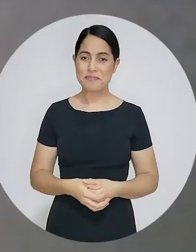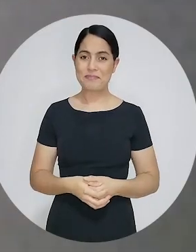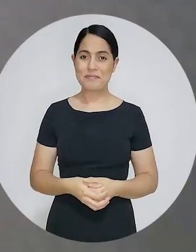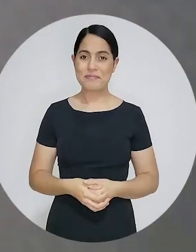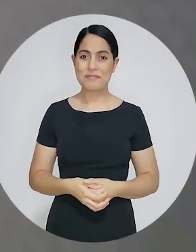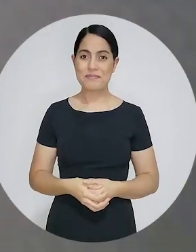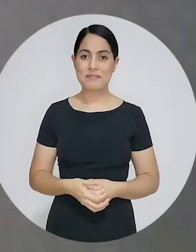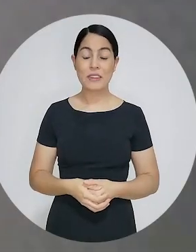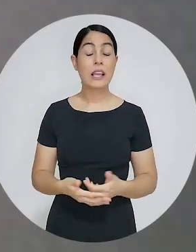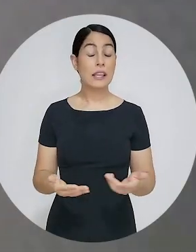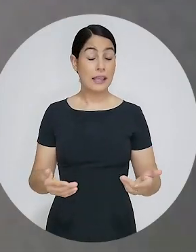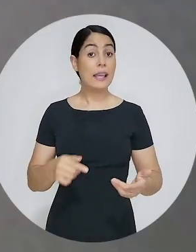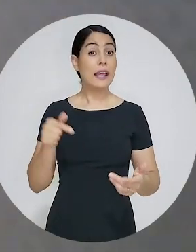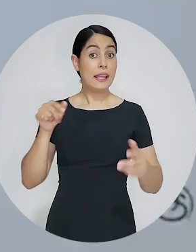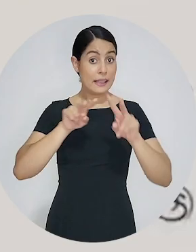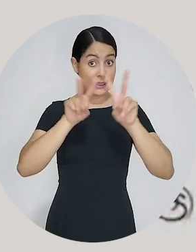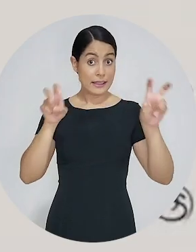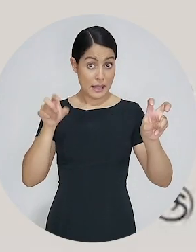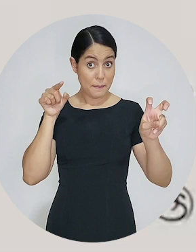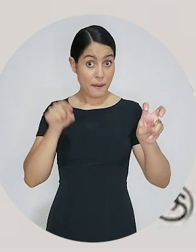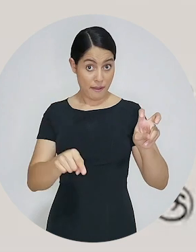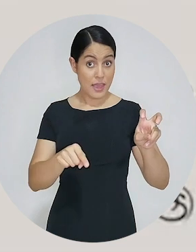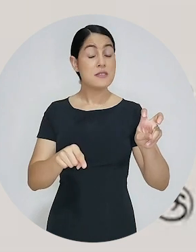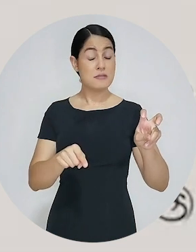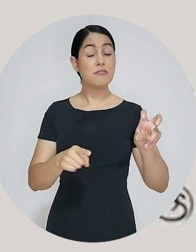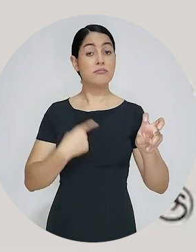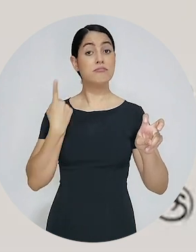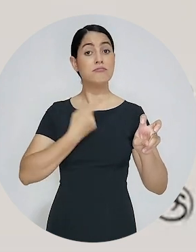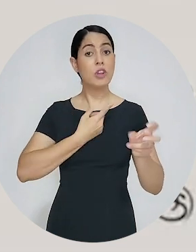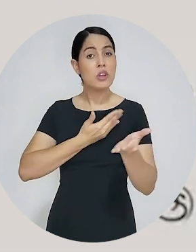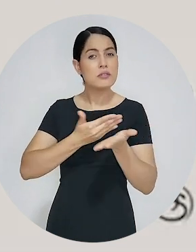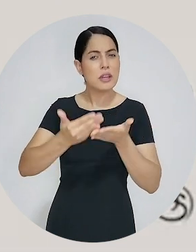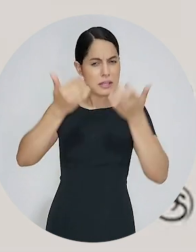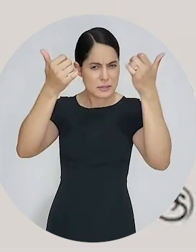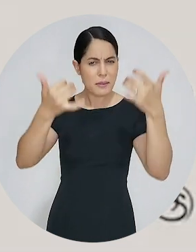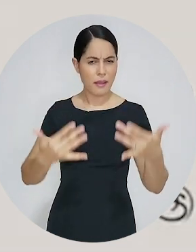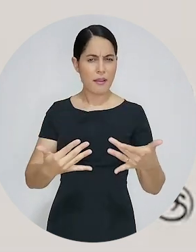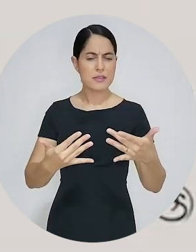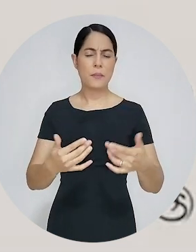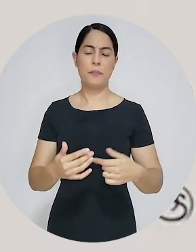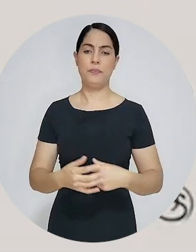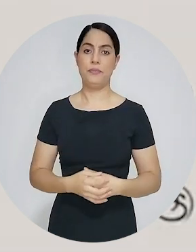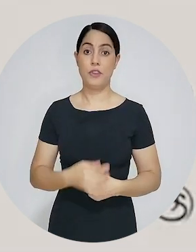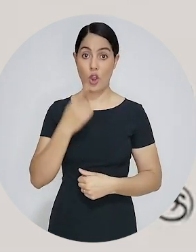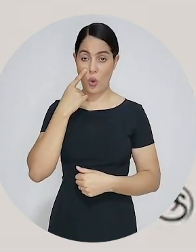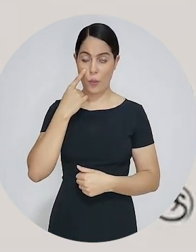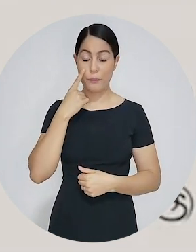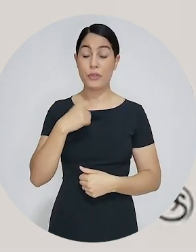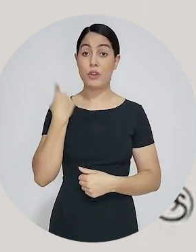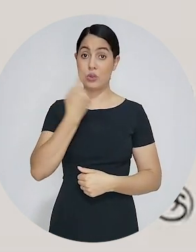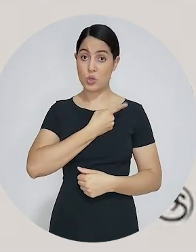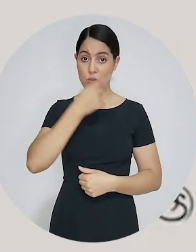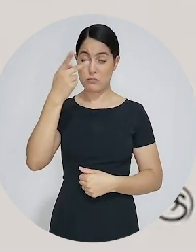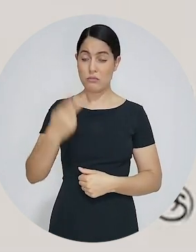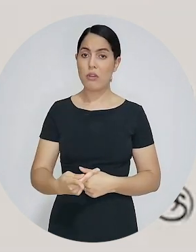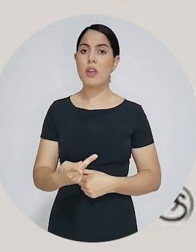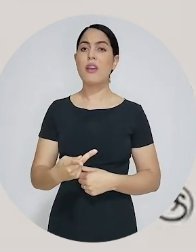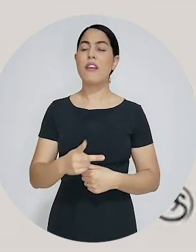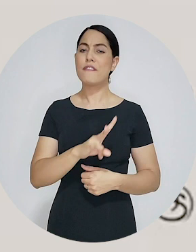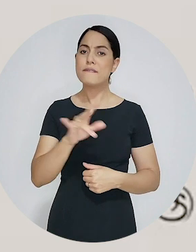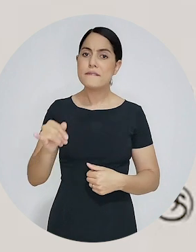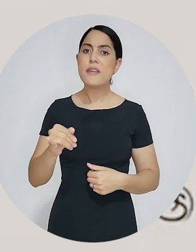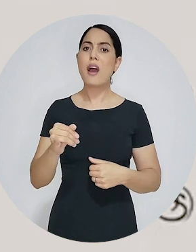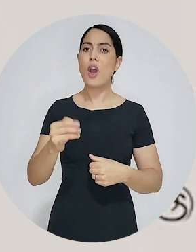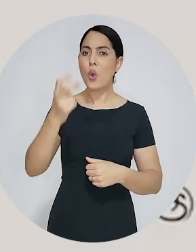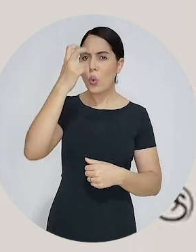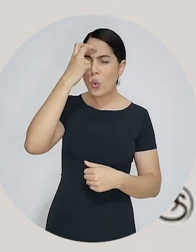Eu acho que para a gente tratar desse tema é interessante fazer uma introdução, né? Nós temos um longo caminho aí pela